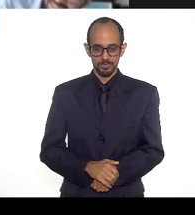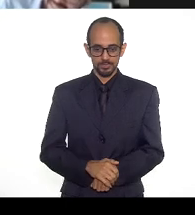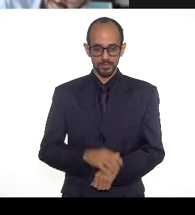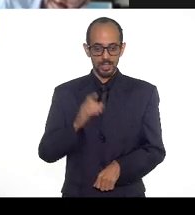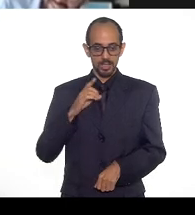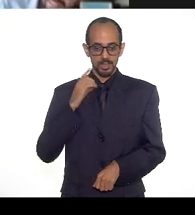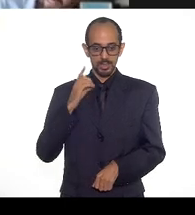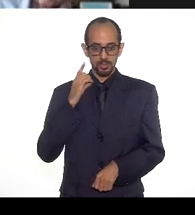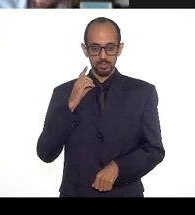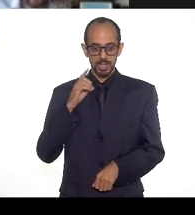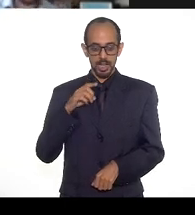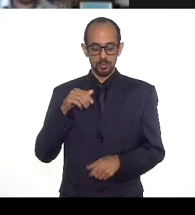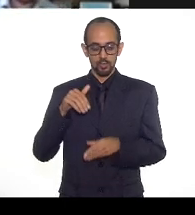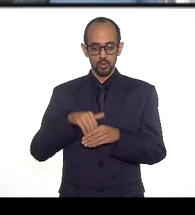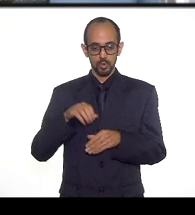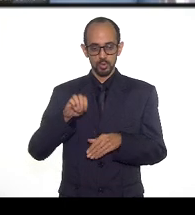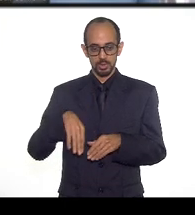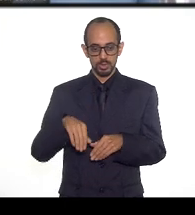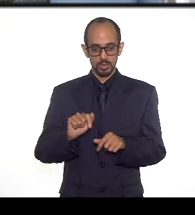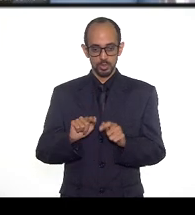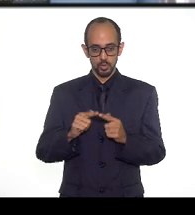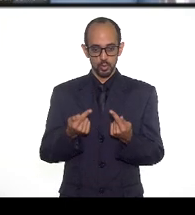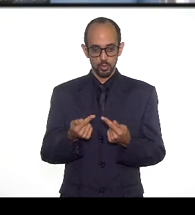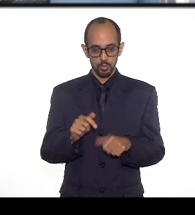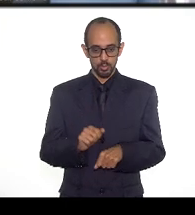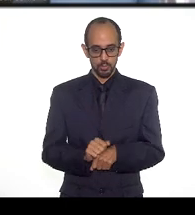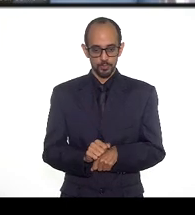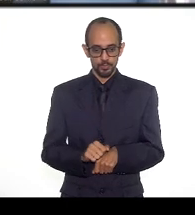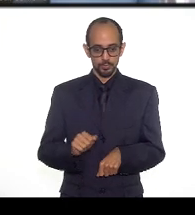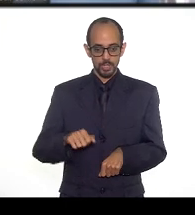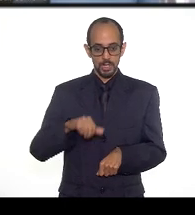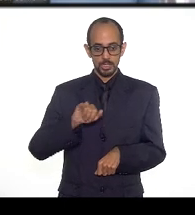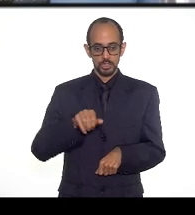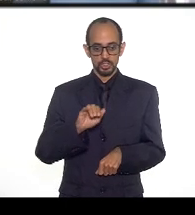Deputado Gustavo Schmidt votou sim. Deputado Jair